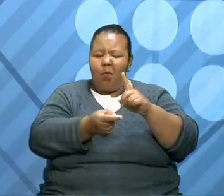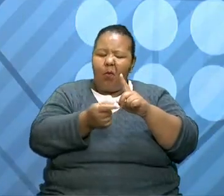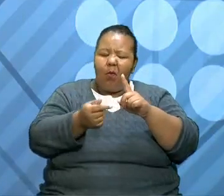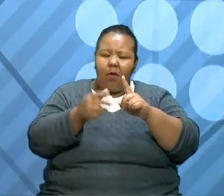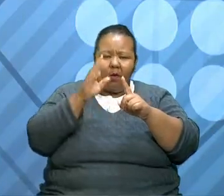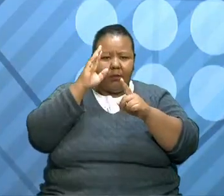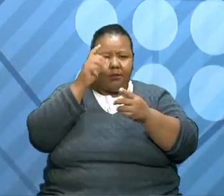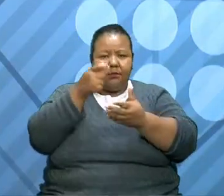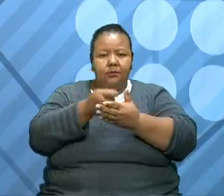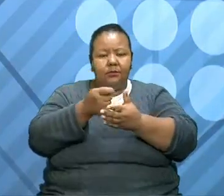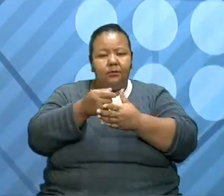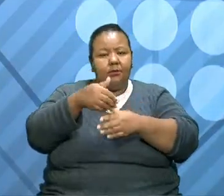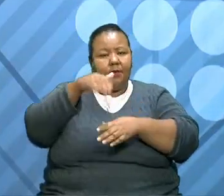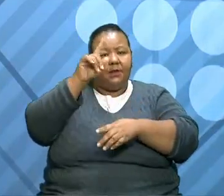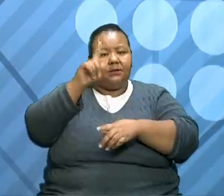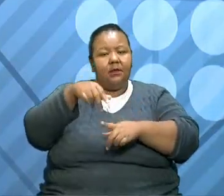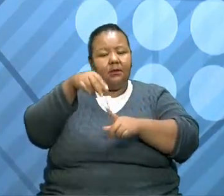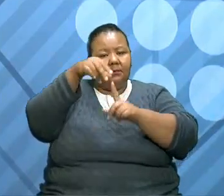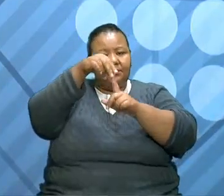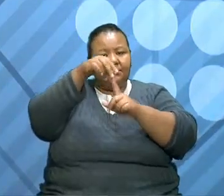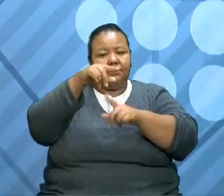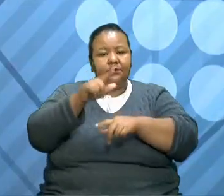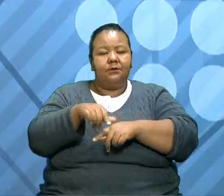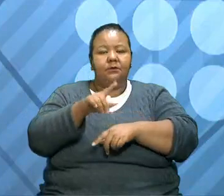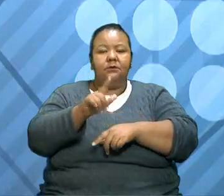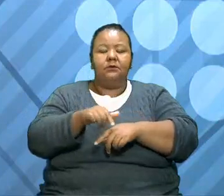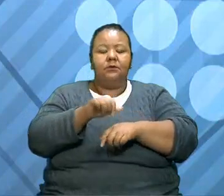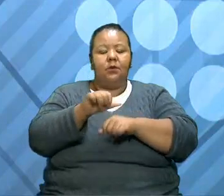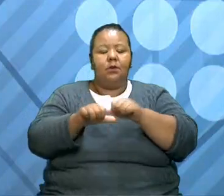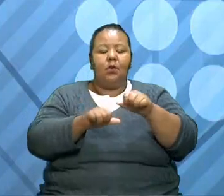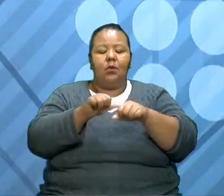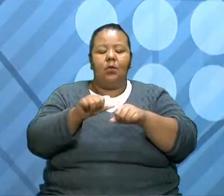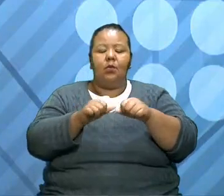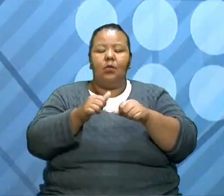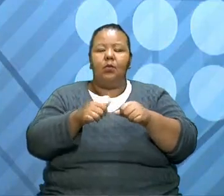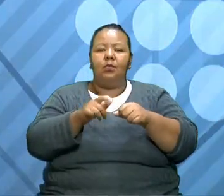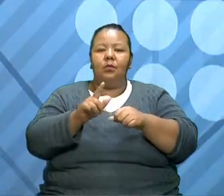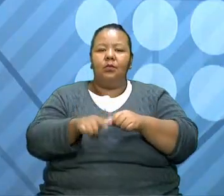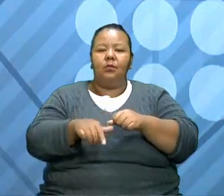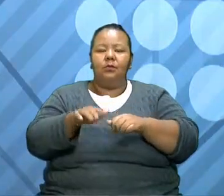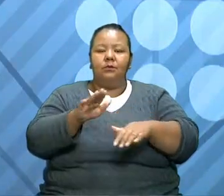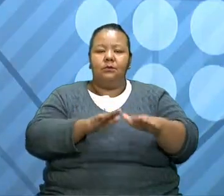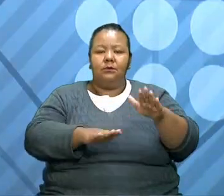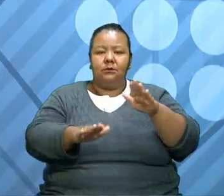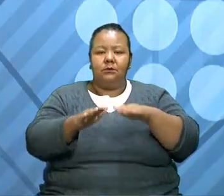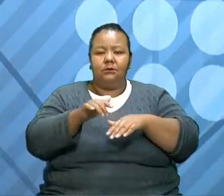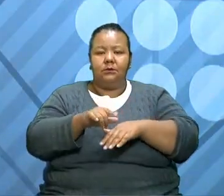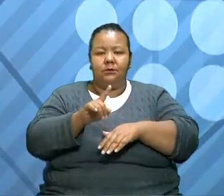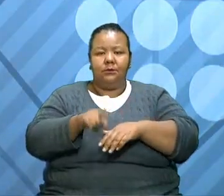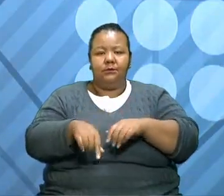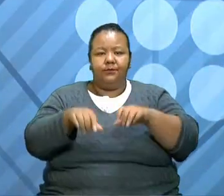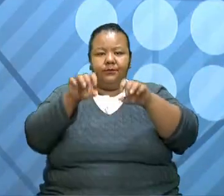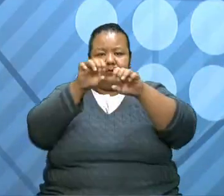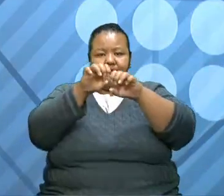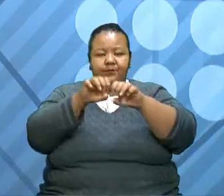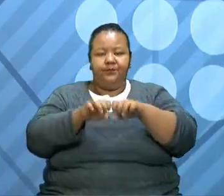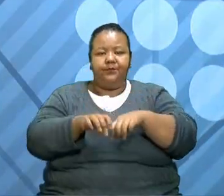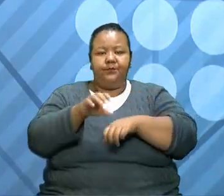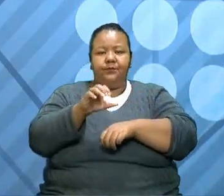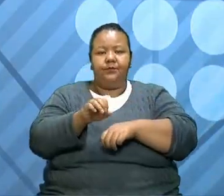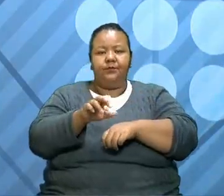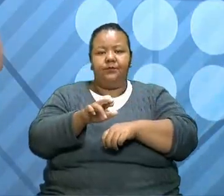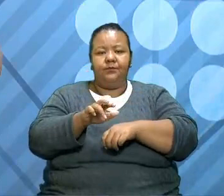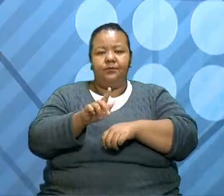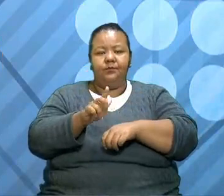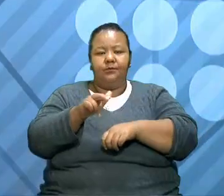mas a grande decisão está no topo. Na descentralizada, que é a nossa organização, nossa estrutura orgânica,